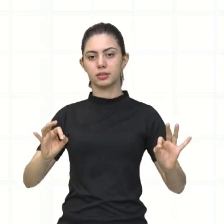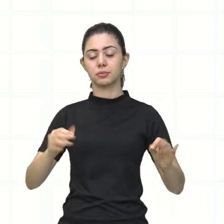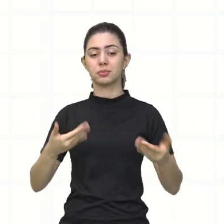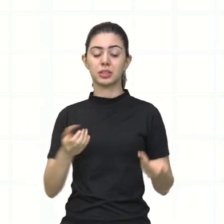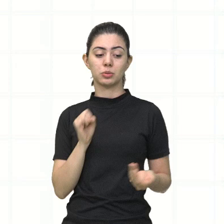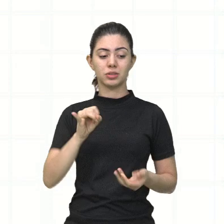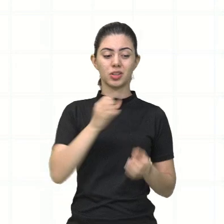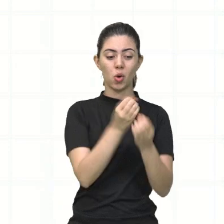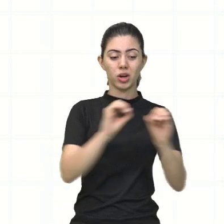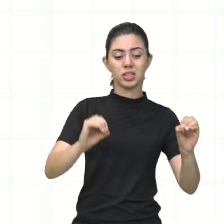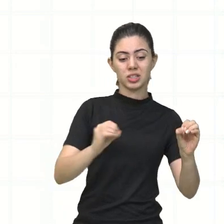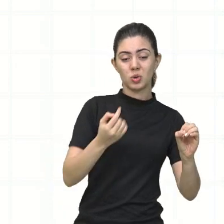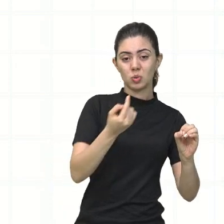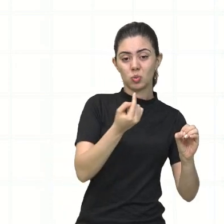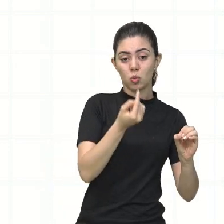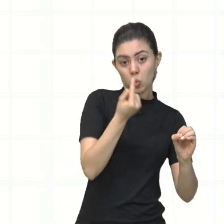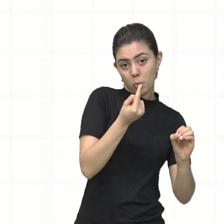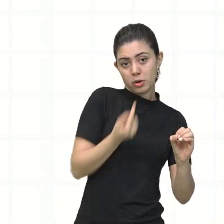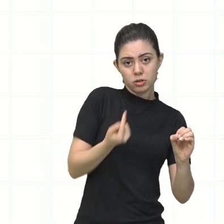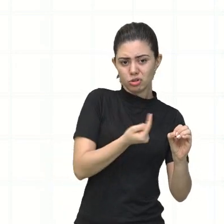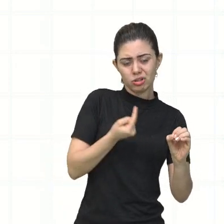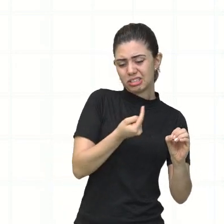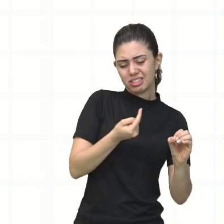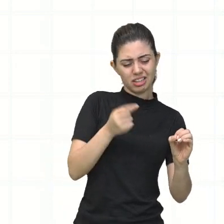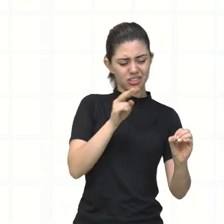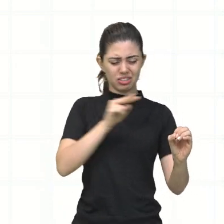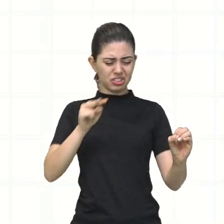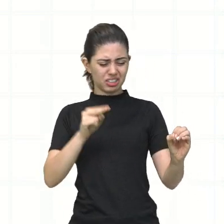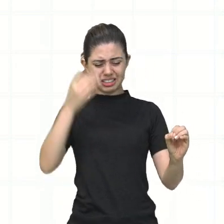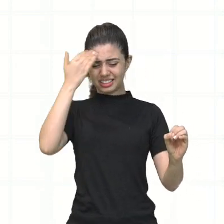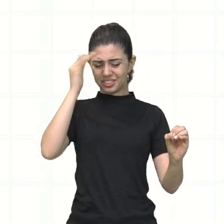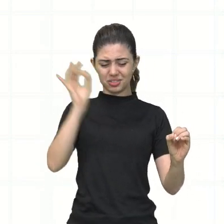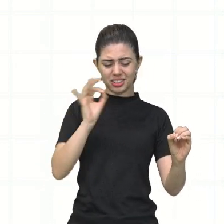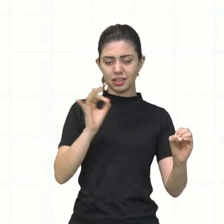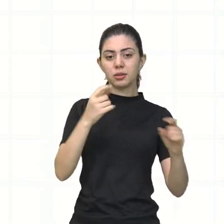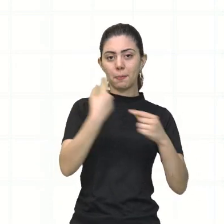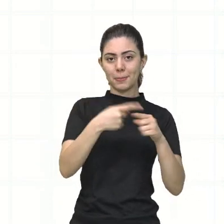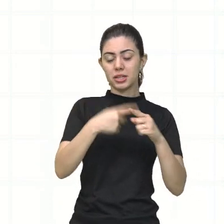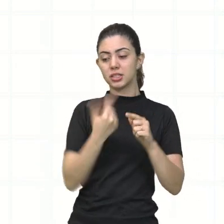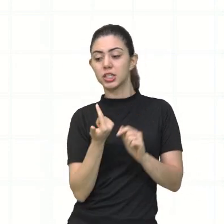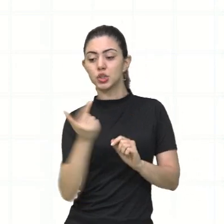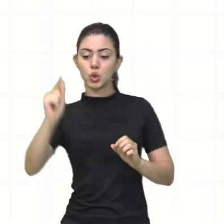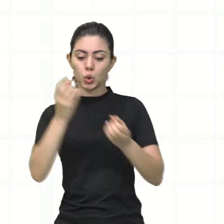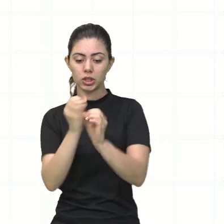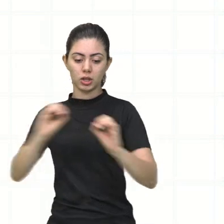não vai fazer sentido apenas quando ela tem a ligação com a oração principal.